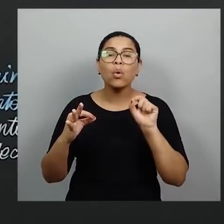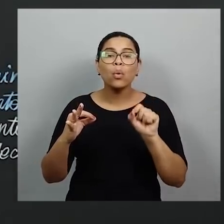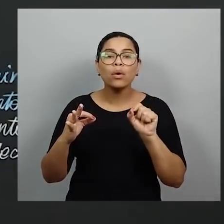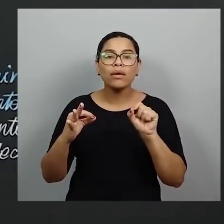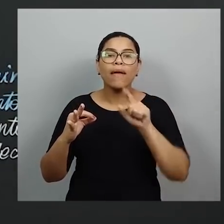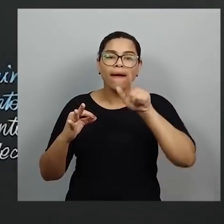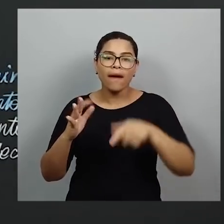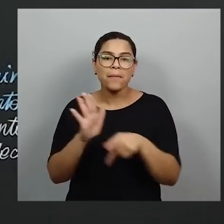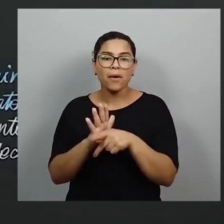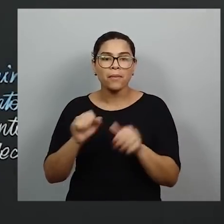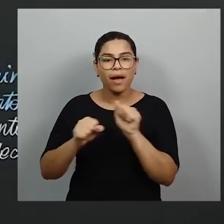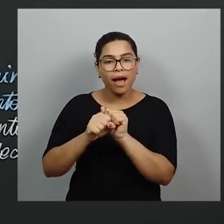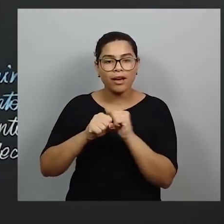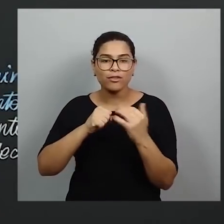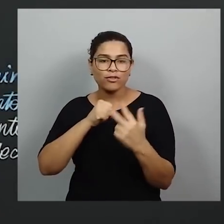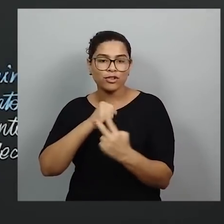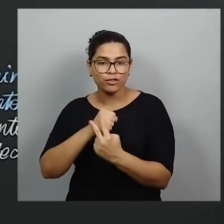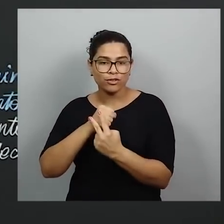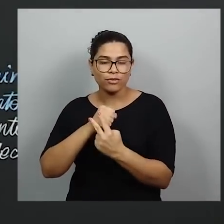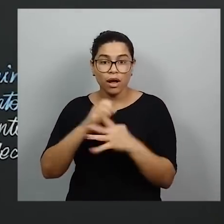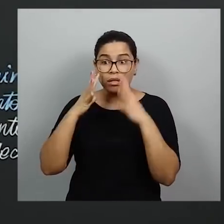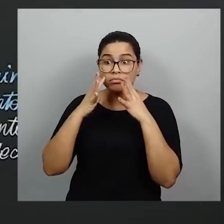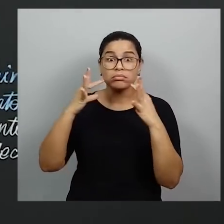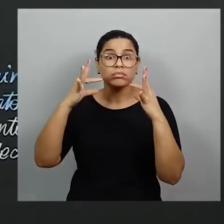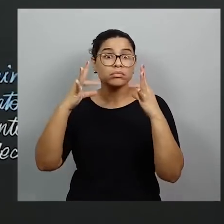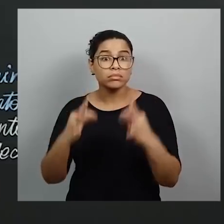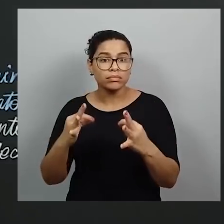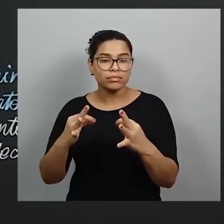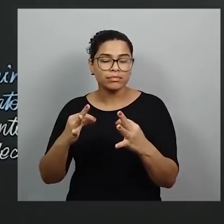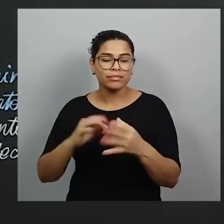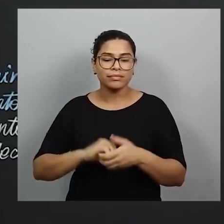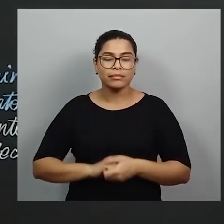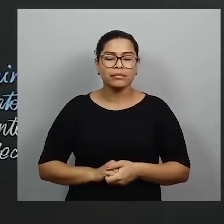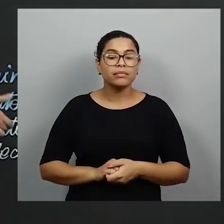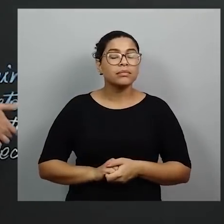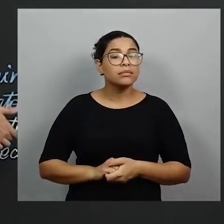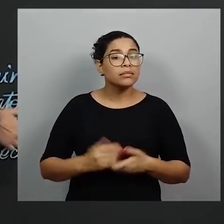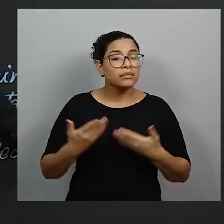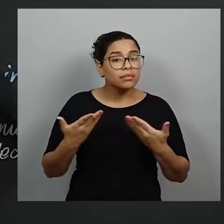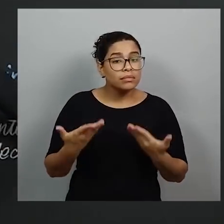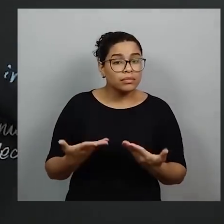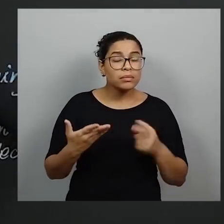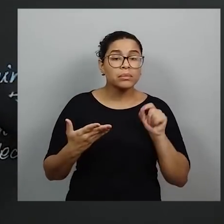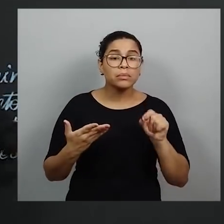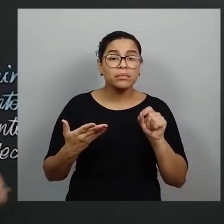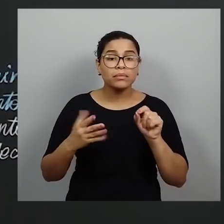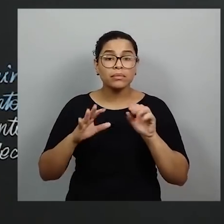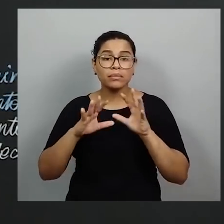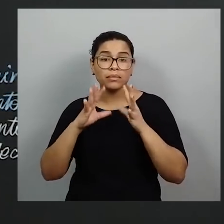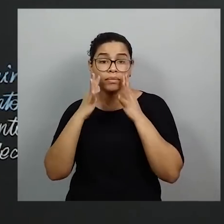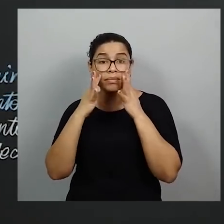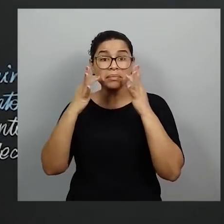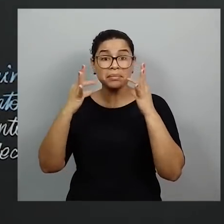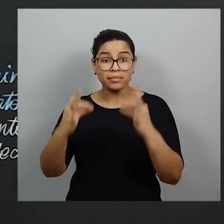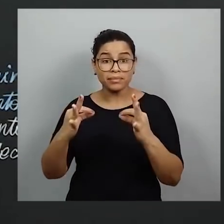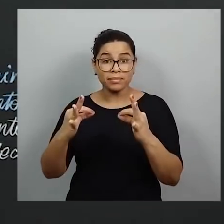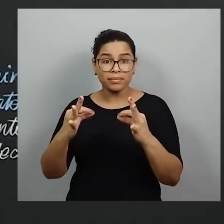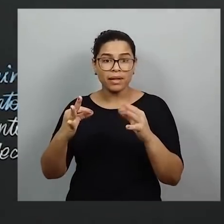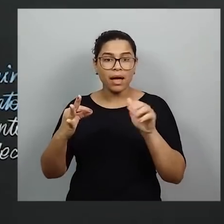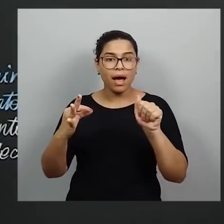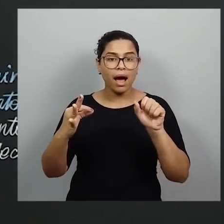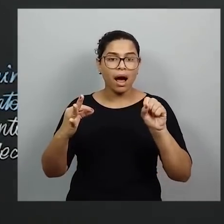adjetivo. Atento é um adjetivo. O complemento de adjetivo aqui é a expressão